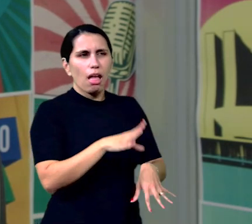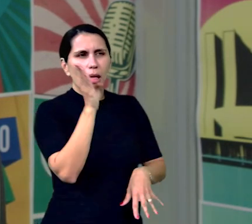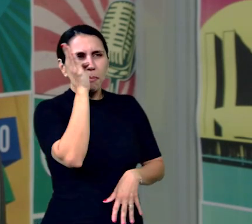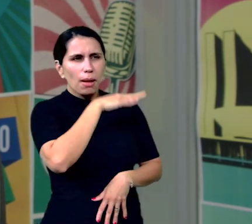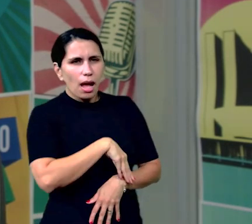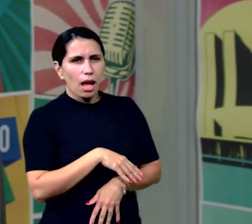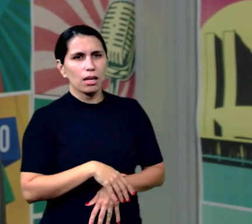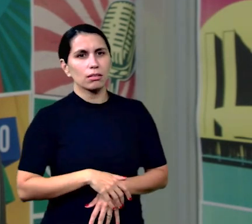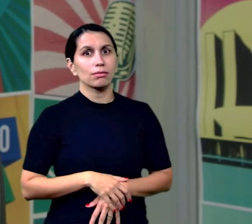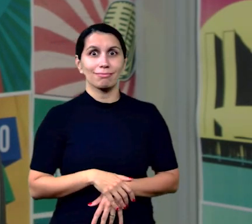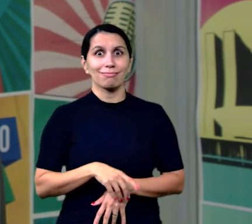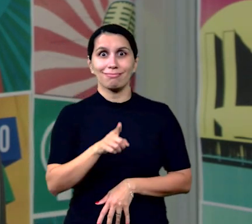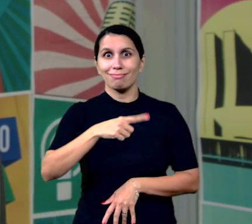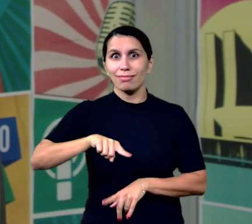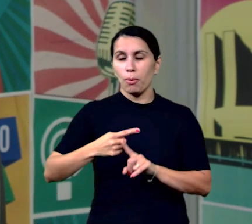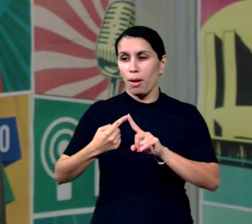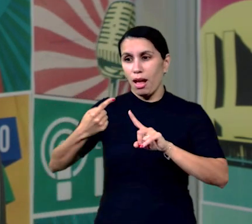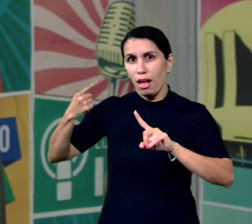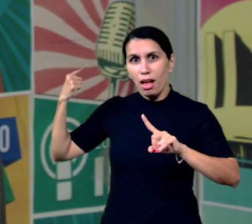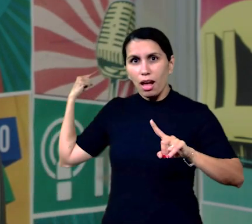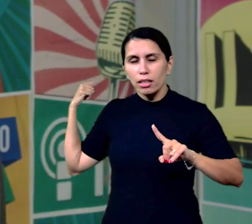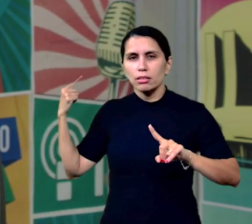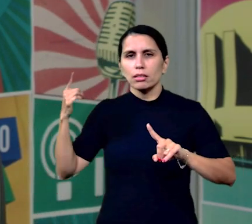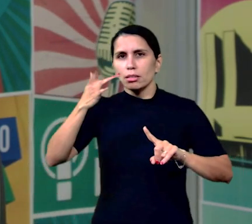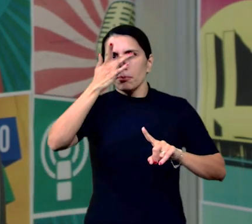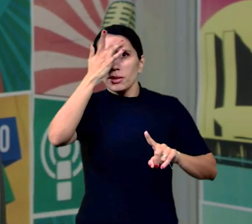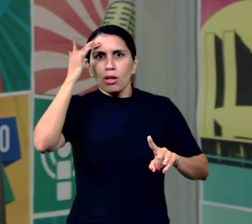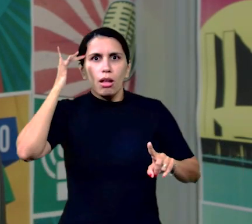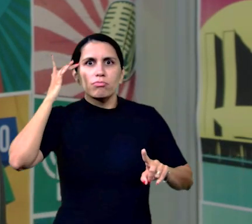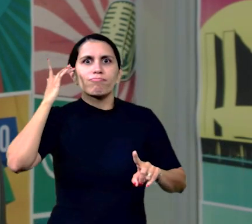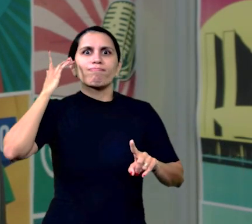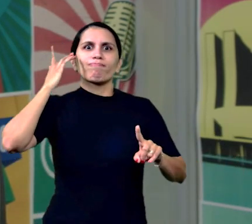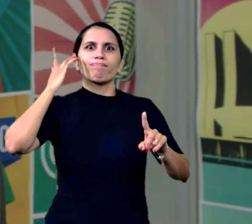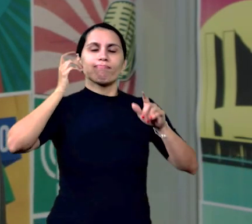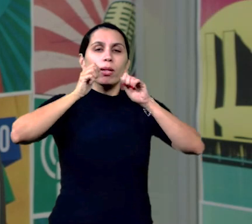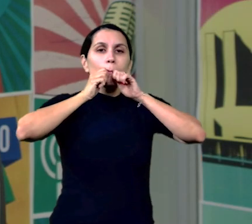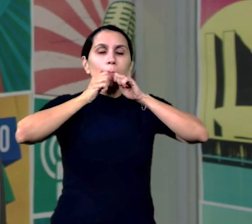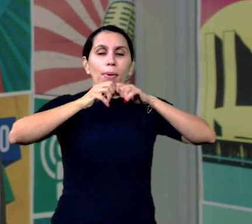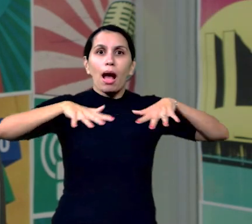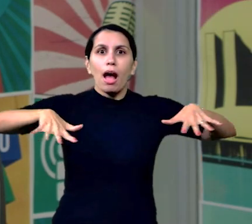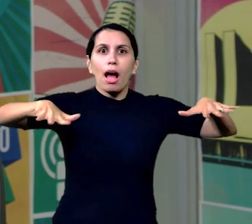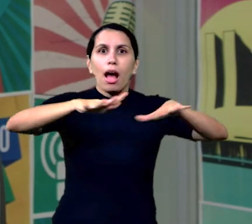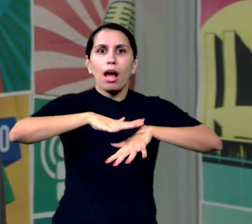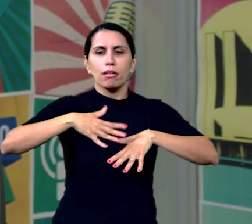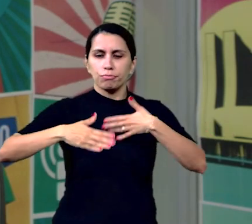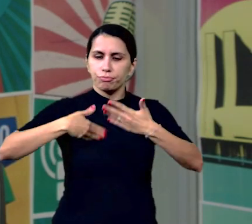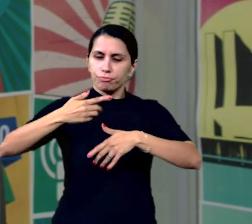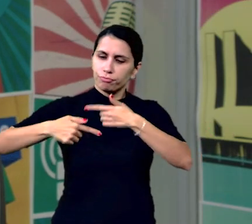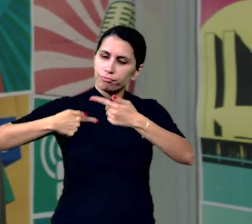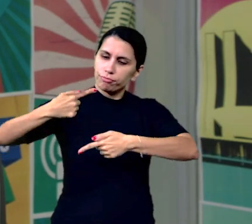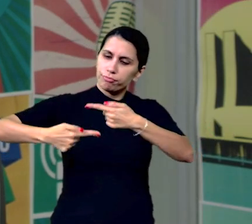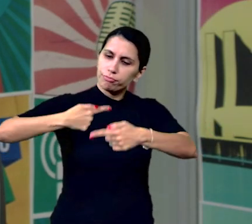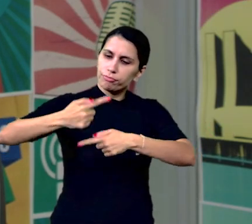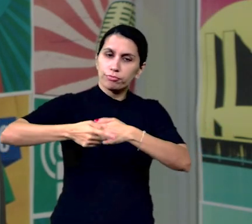esse imaginário racial que foi construído racialmente num paradigma racista que a gente precisa